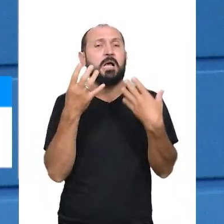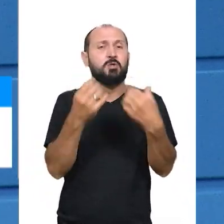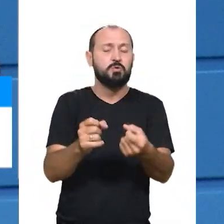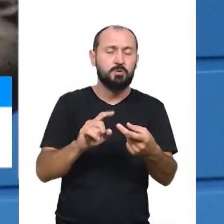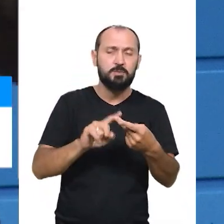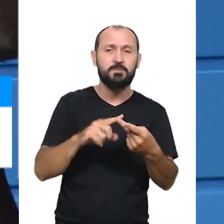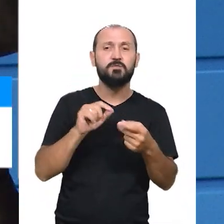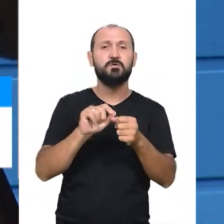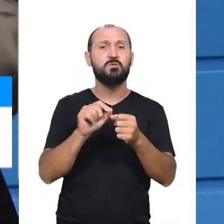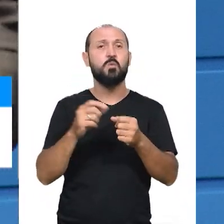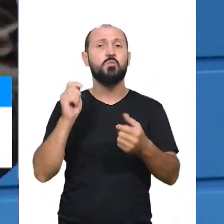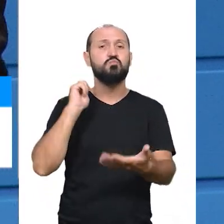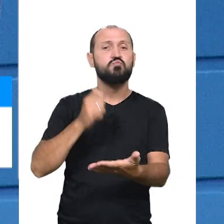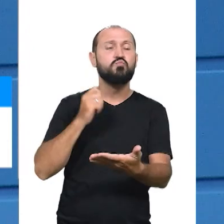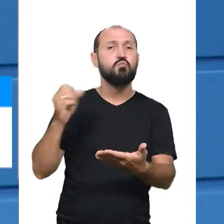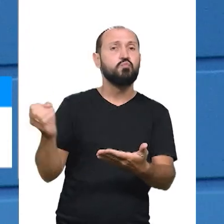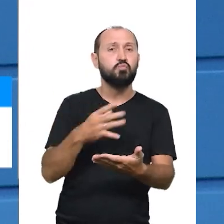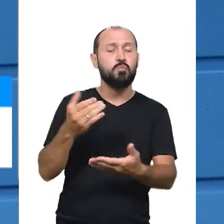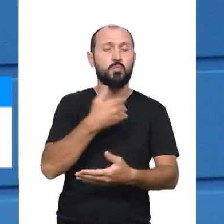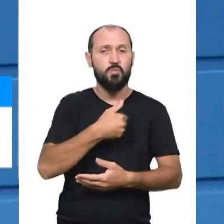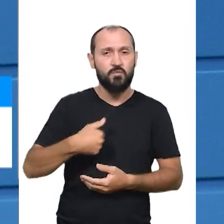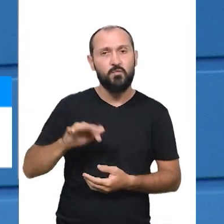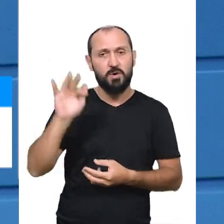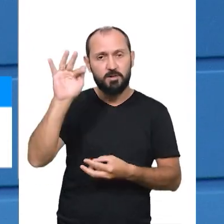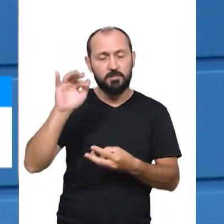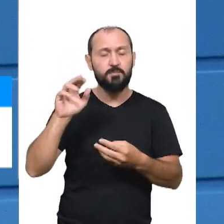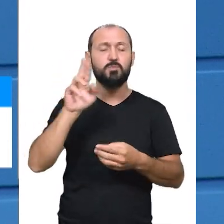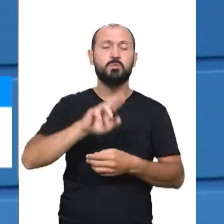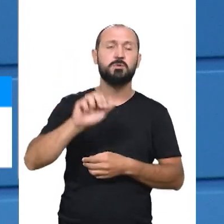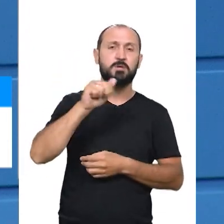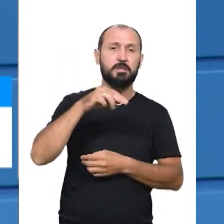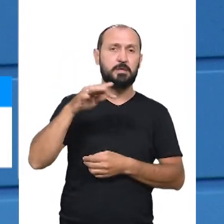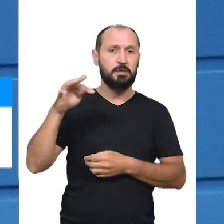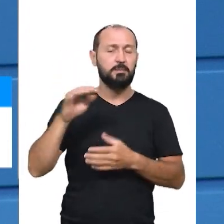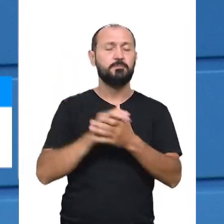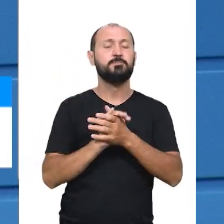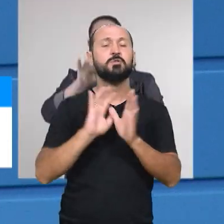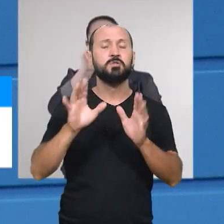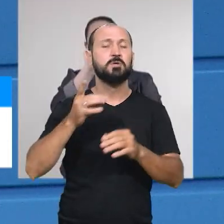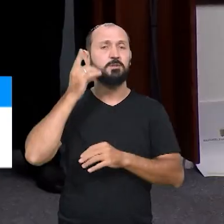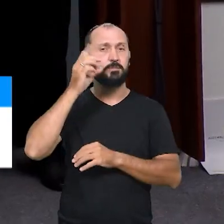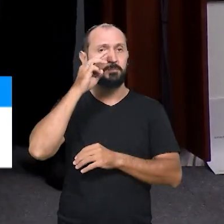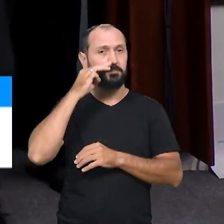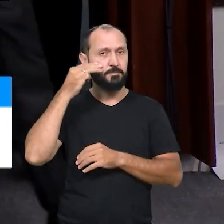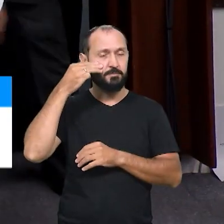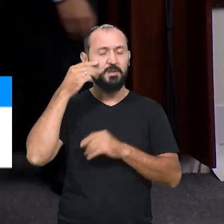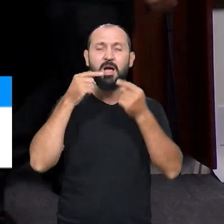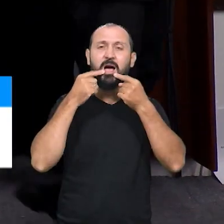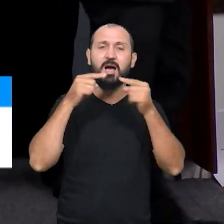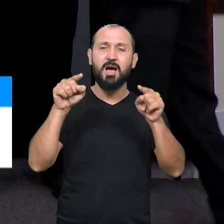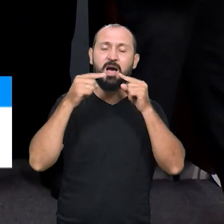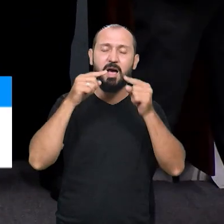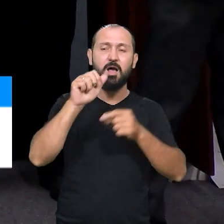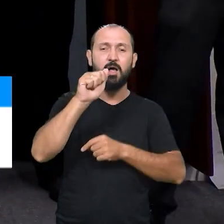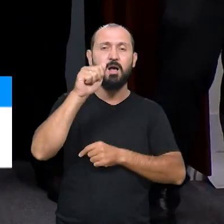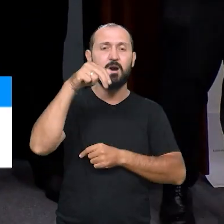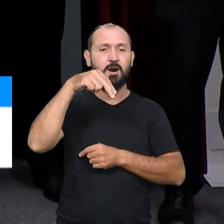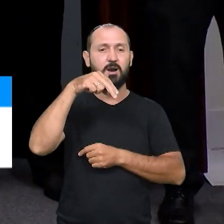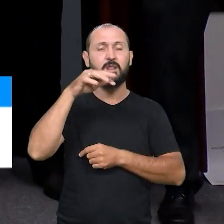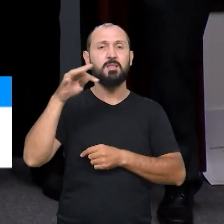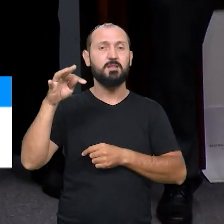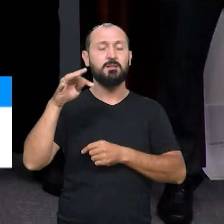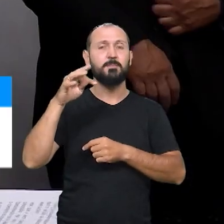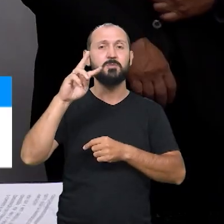Estado vai assumir ou se vai ser feita uma nova concessão pelo governo federal através da ANTT. Já a deputada Mara Caseiro